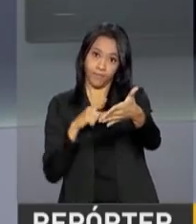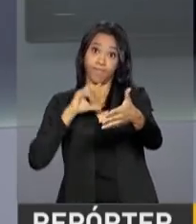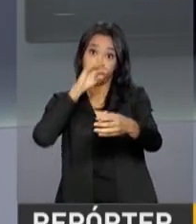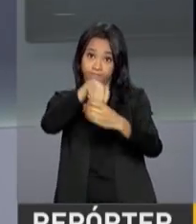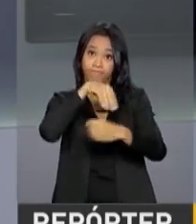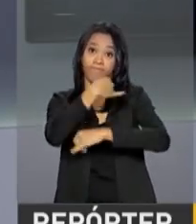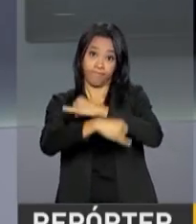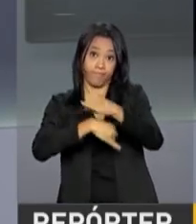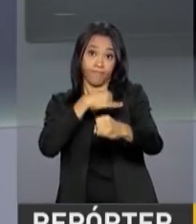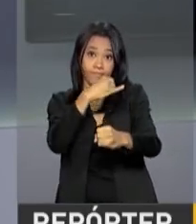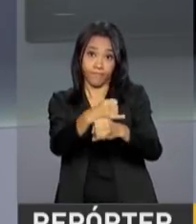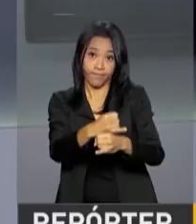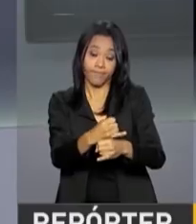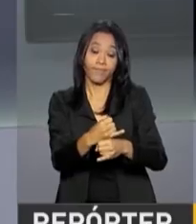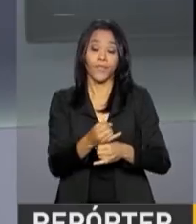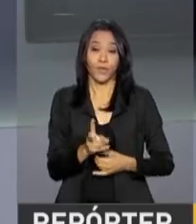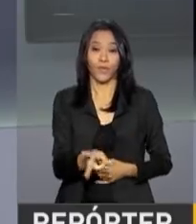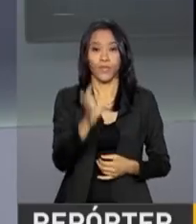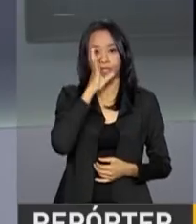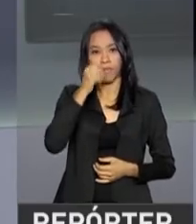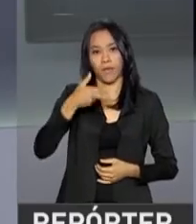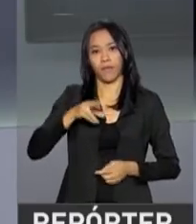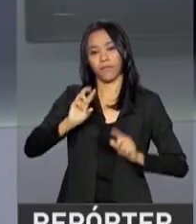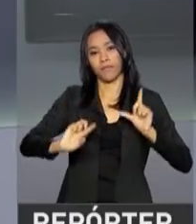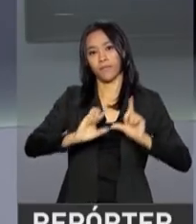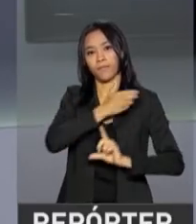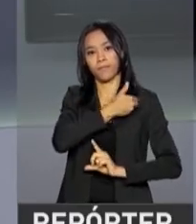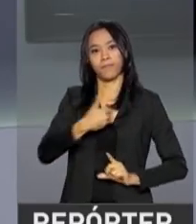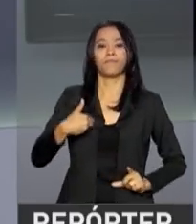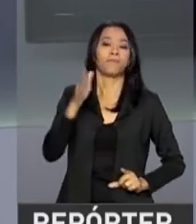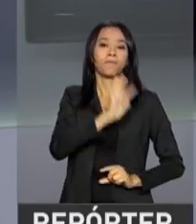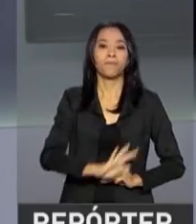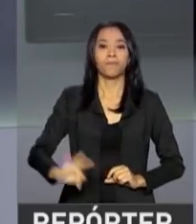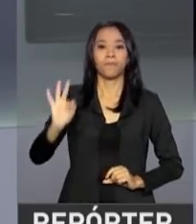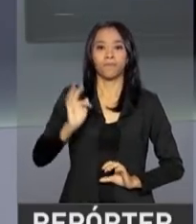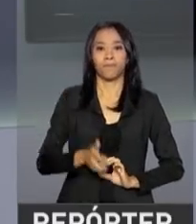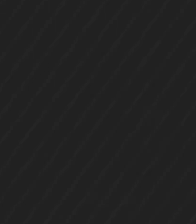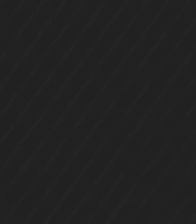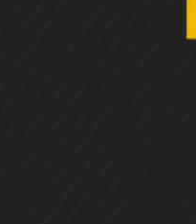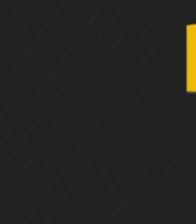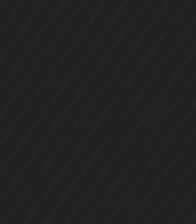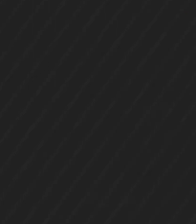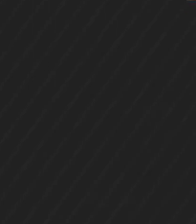programação também está na internet continue na nbr a tv do governo federal